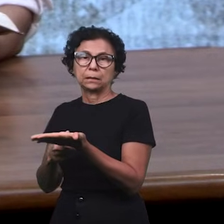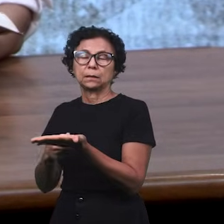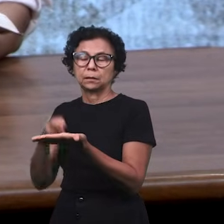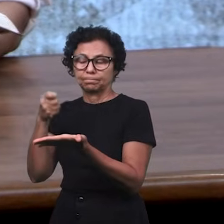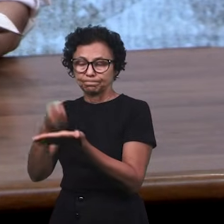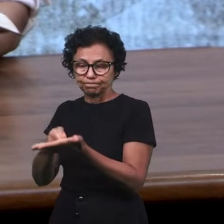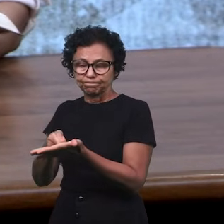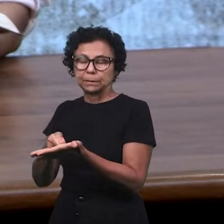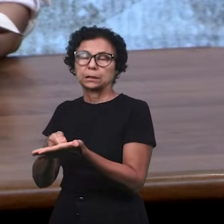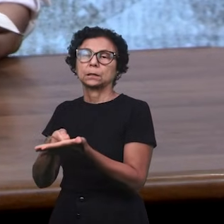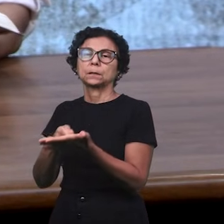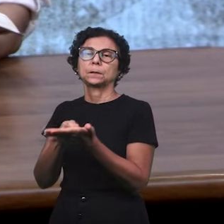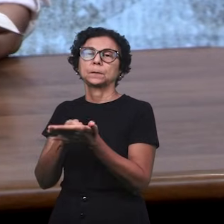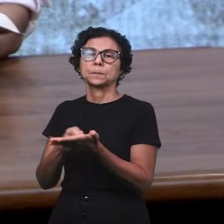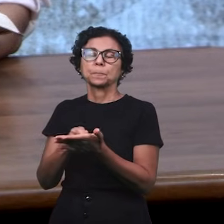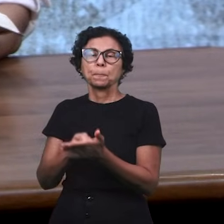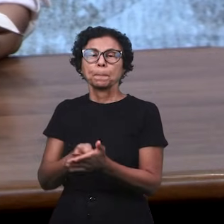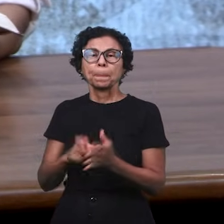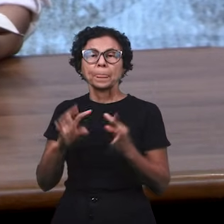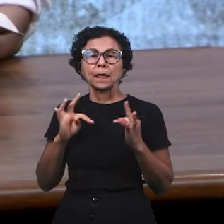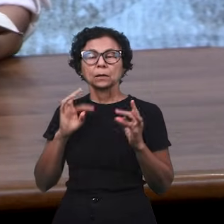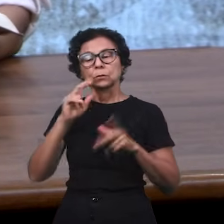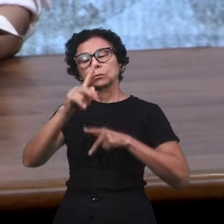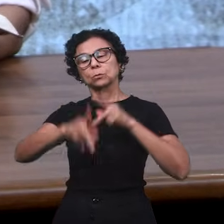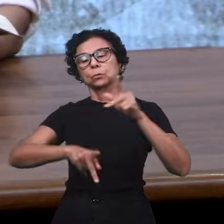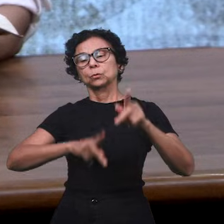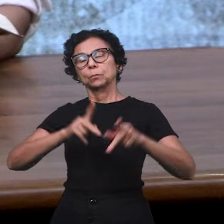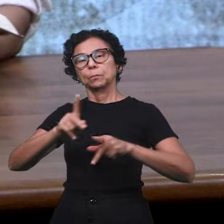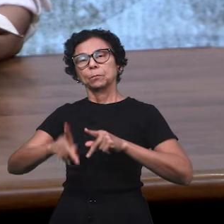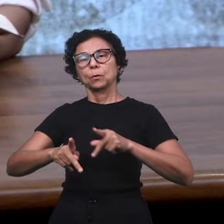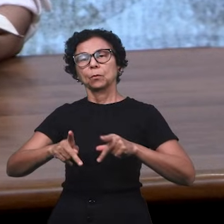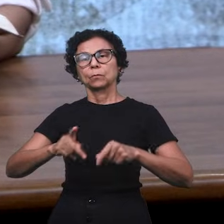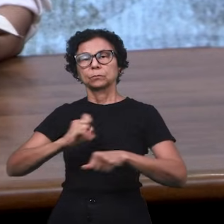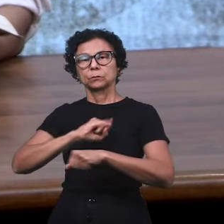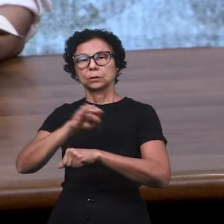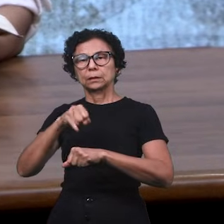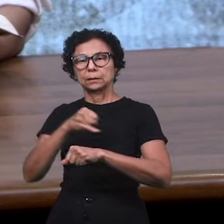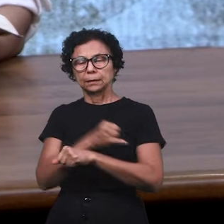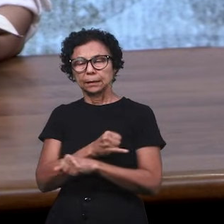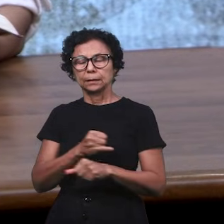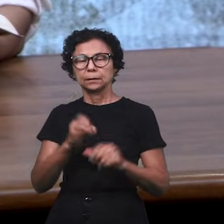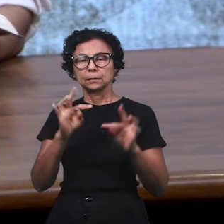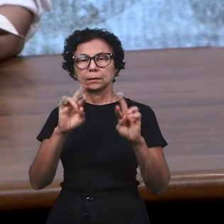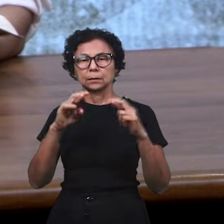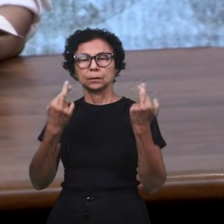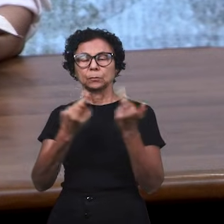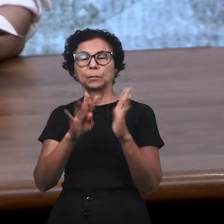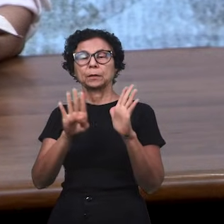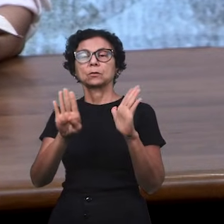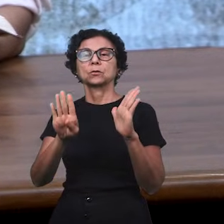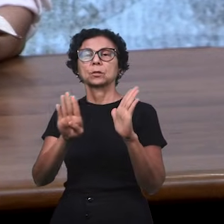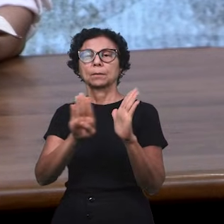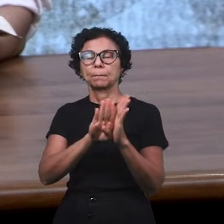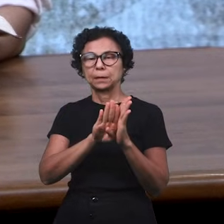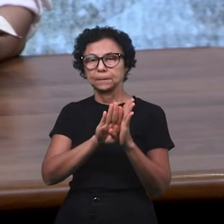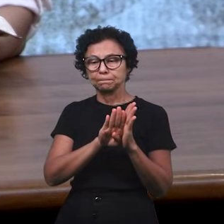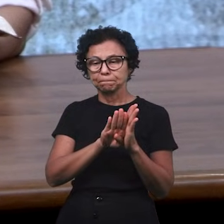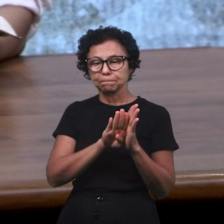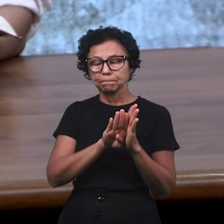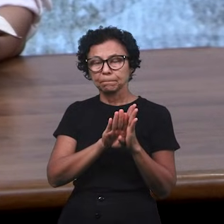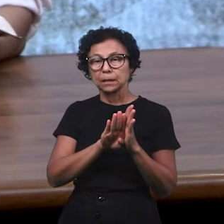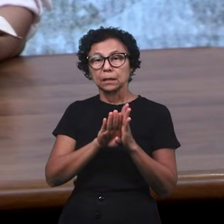todos quantos se acharam em Jerusalém e em Benjamim. E os habitantes de